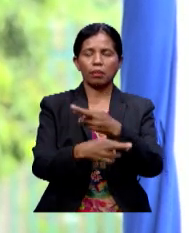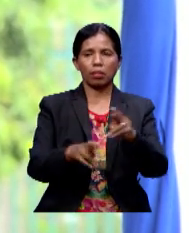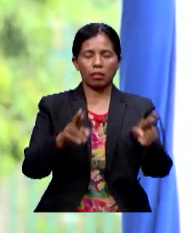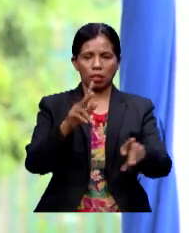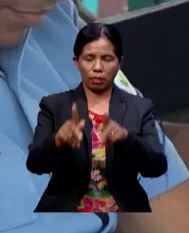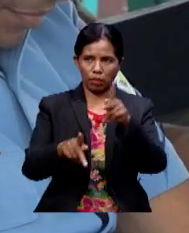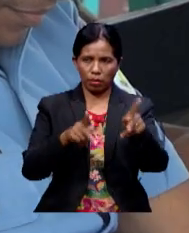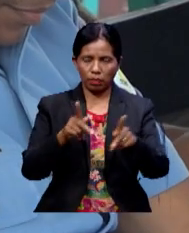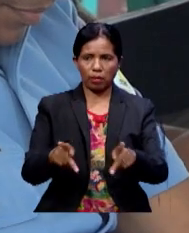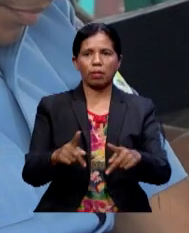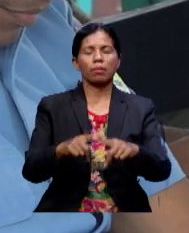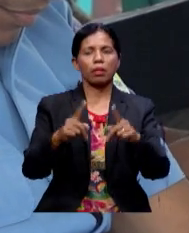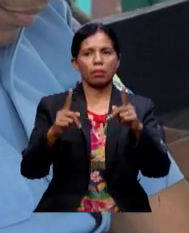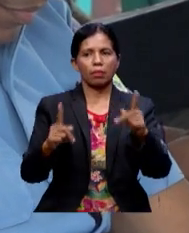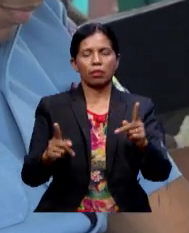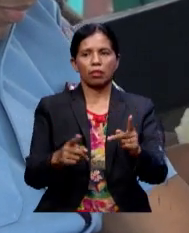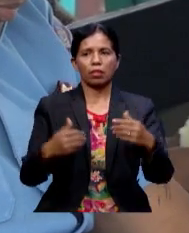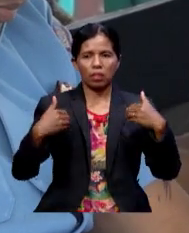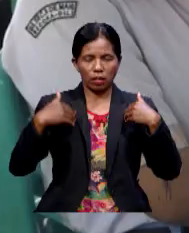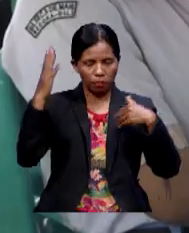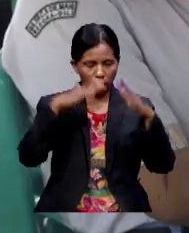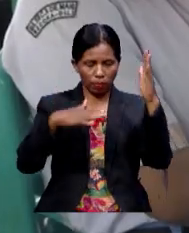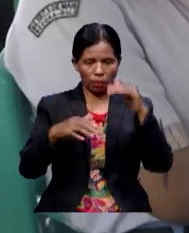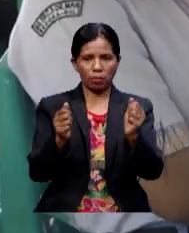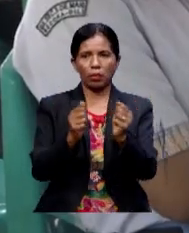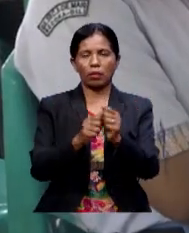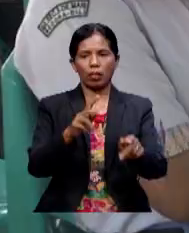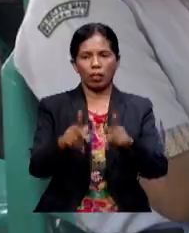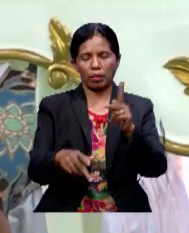parlamento nasional, mai be eventune dalam rumah musu konflitu entre militante no